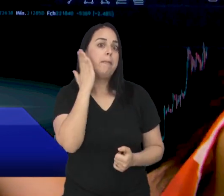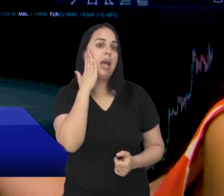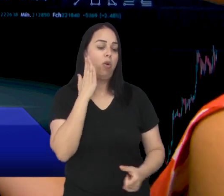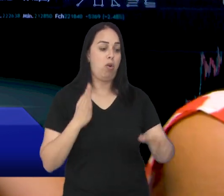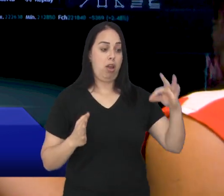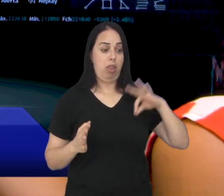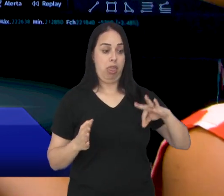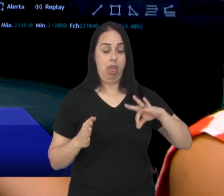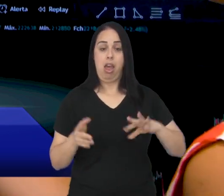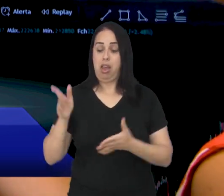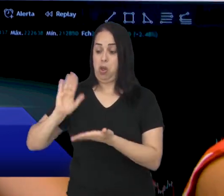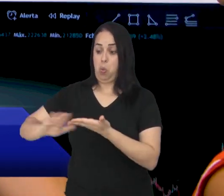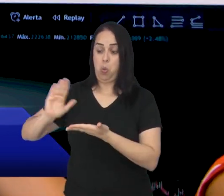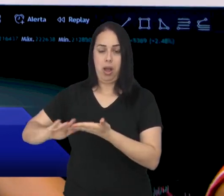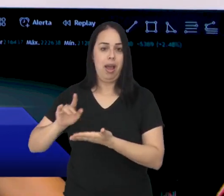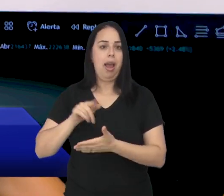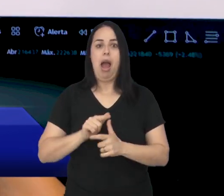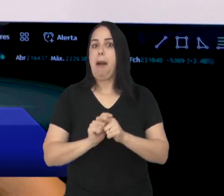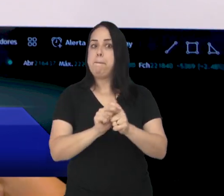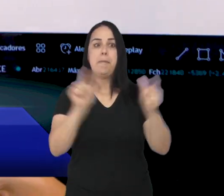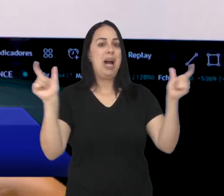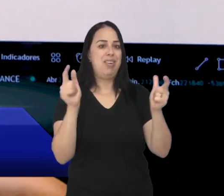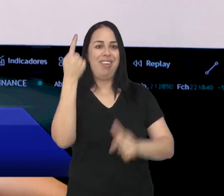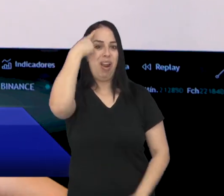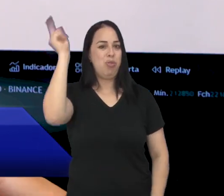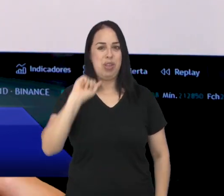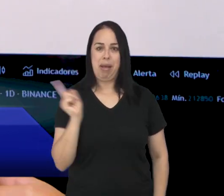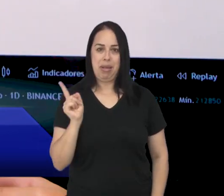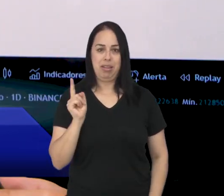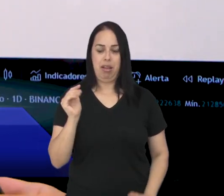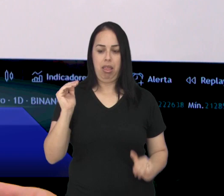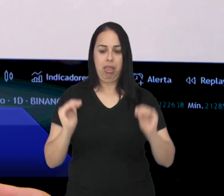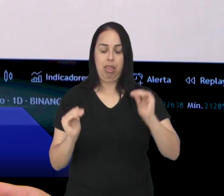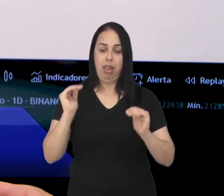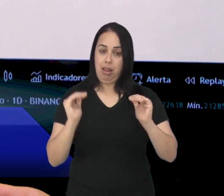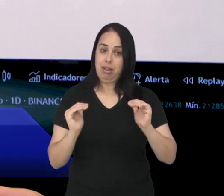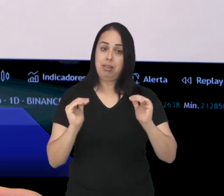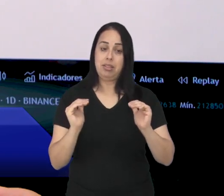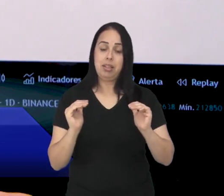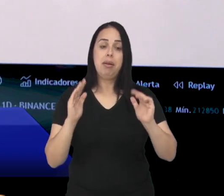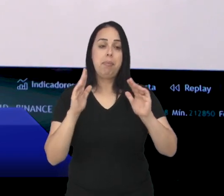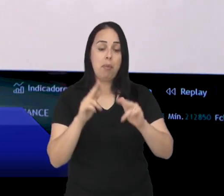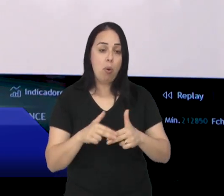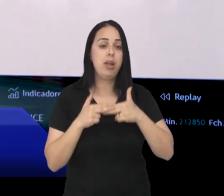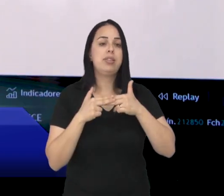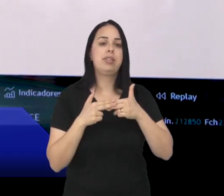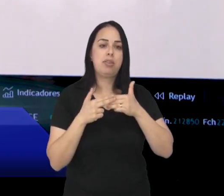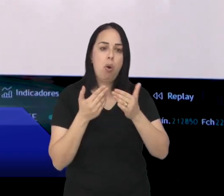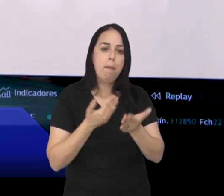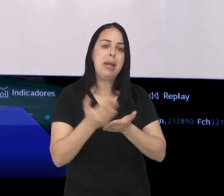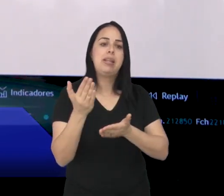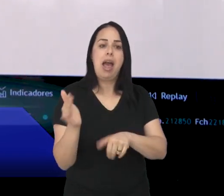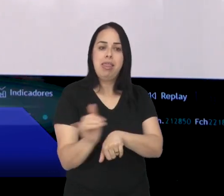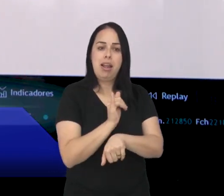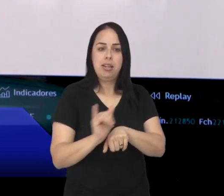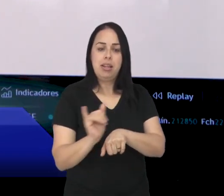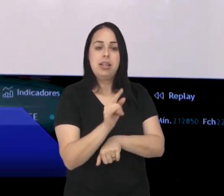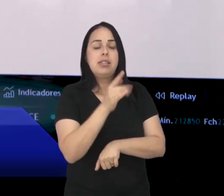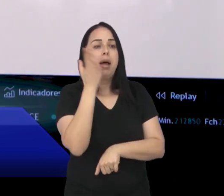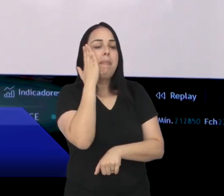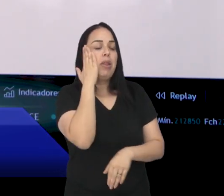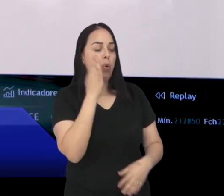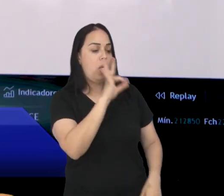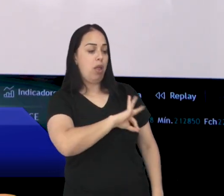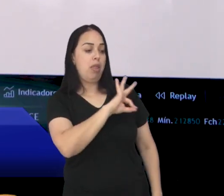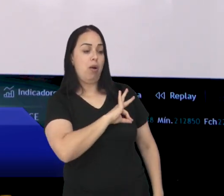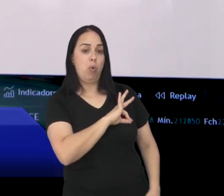saber quanto ganha e quanto gasta, porque, por incrível que pareça, a maioria das pessoas não fazem isso. E nesse ponto, a gente inicia a nossa estratégia.